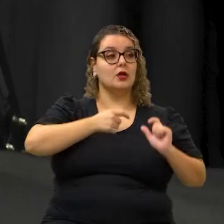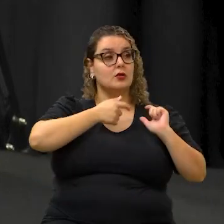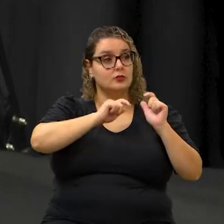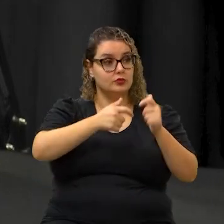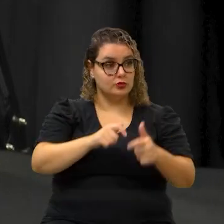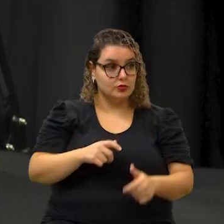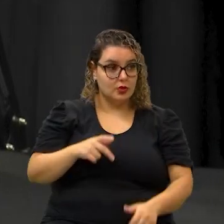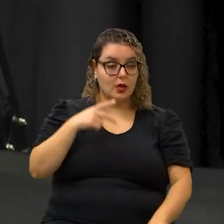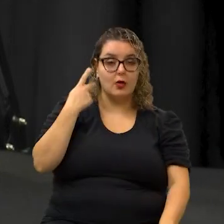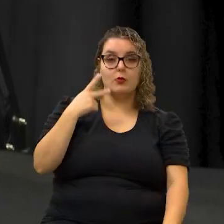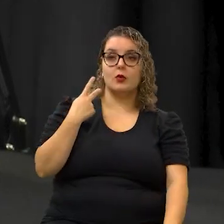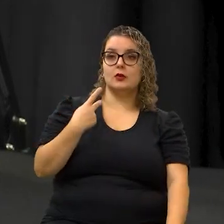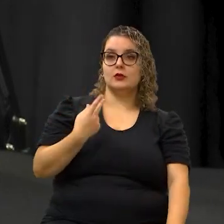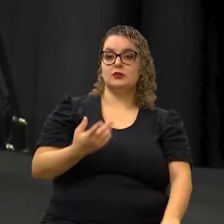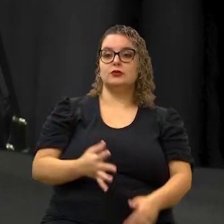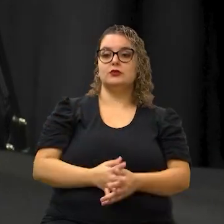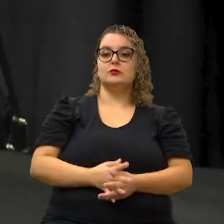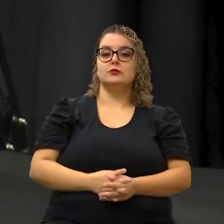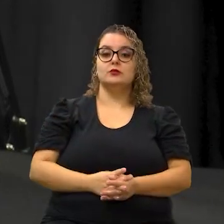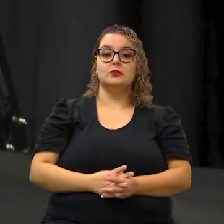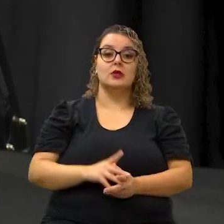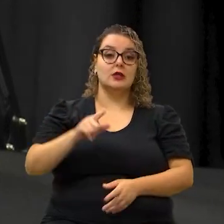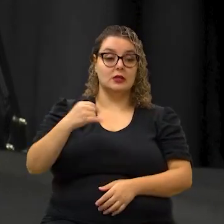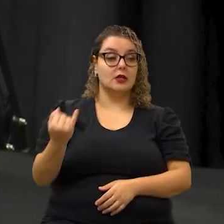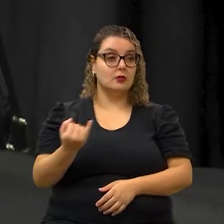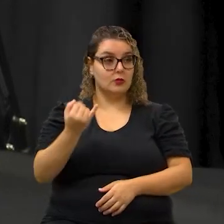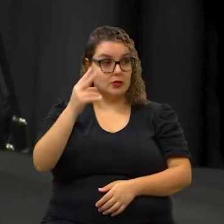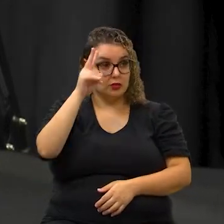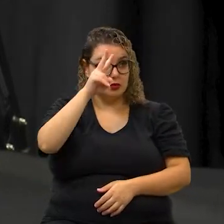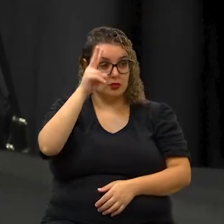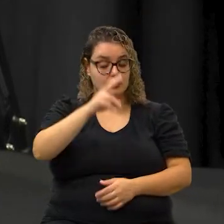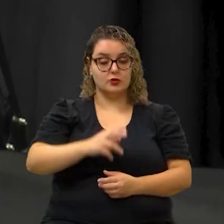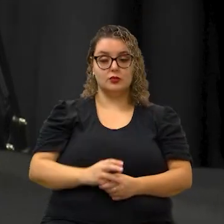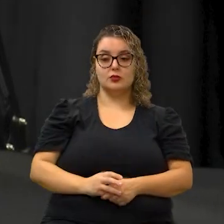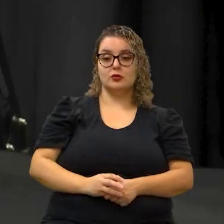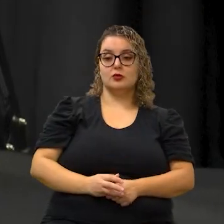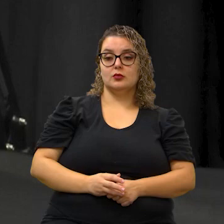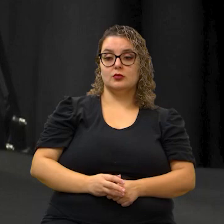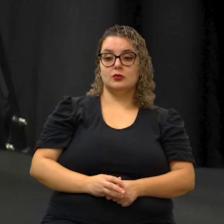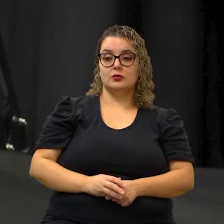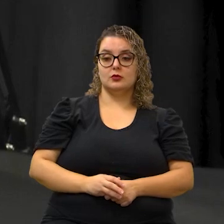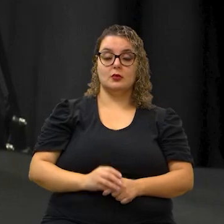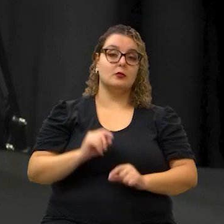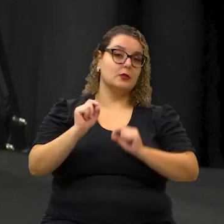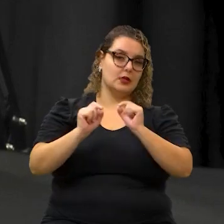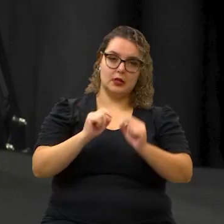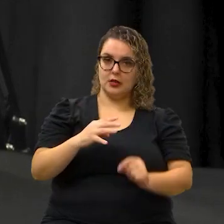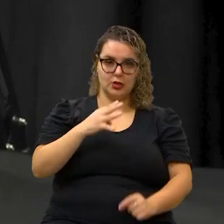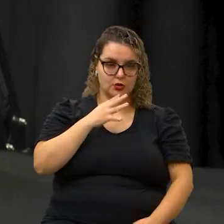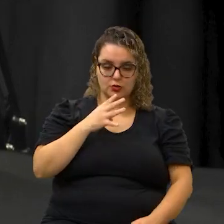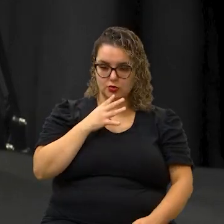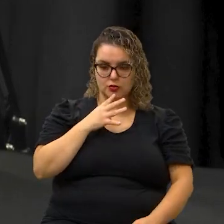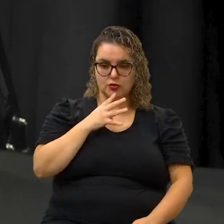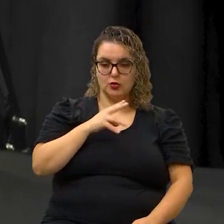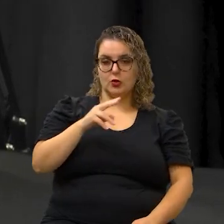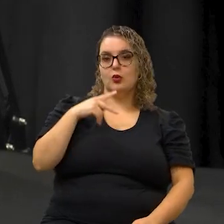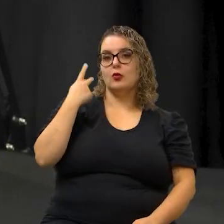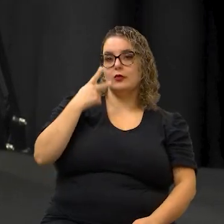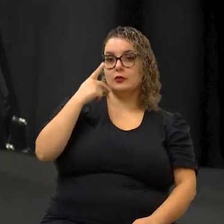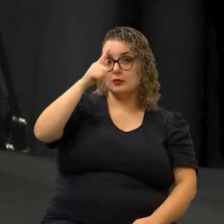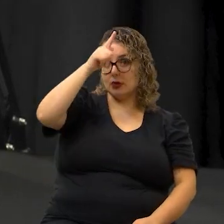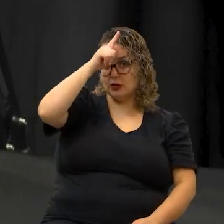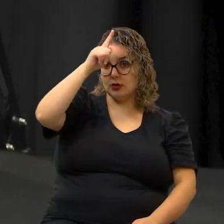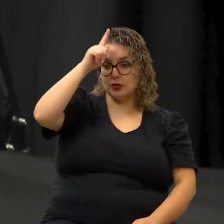sua trajetória política. E é importante lembrar que, para quem não conhece, o